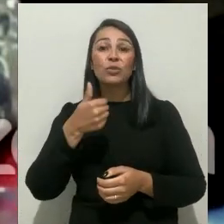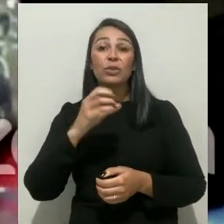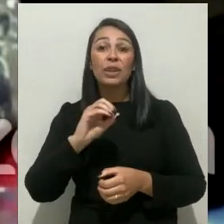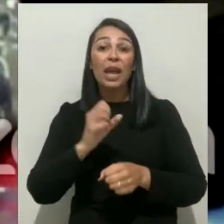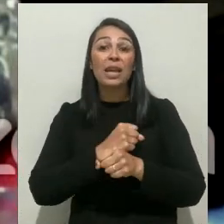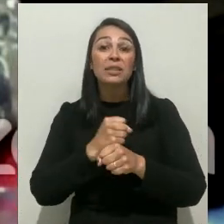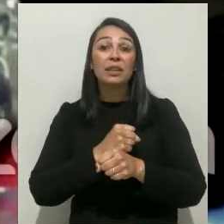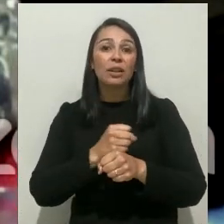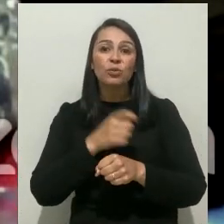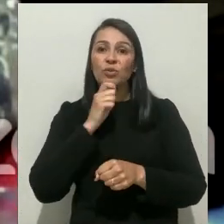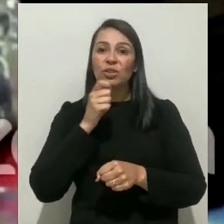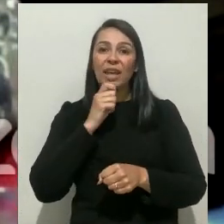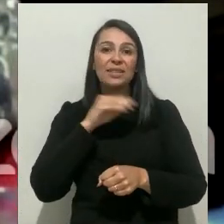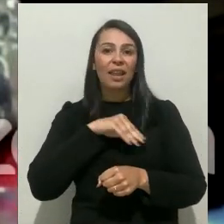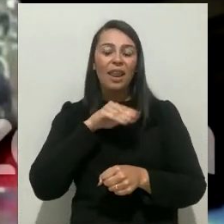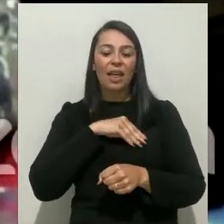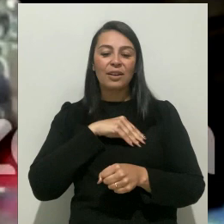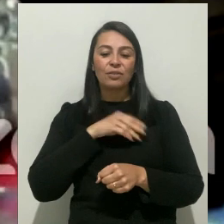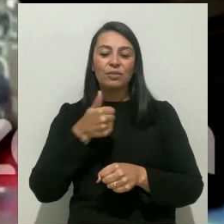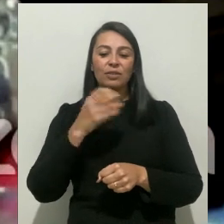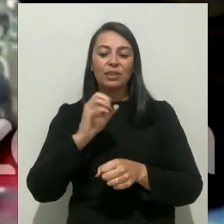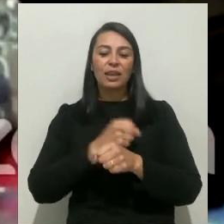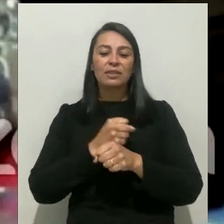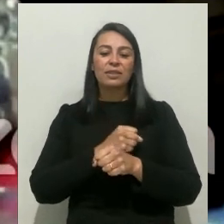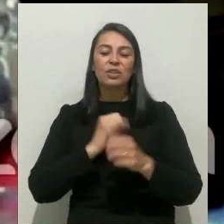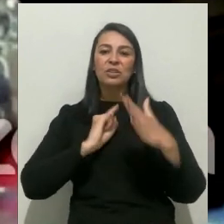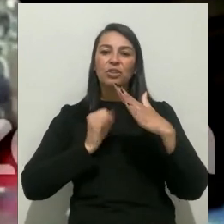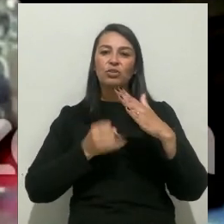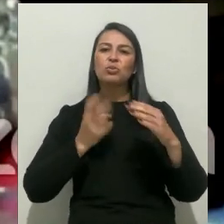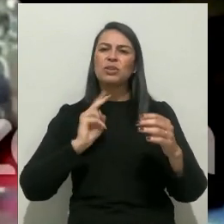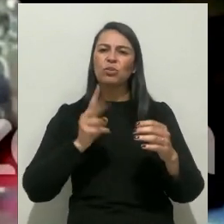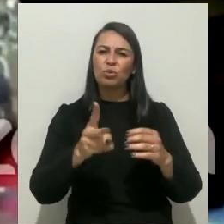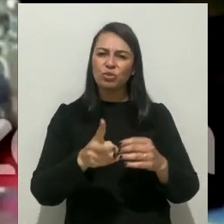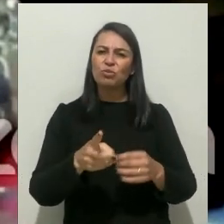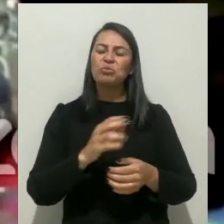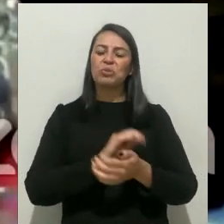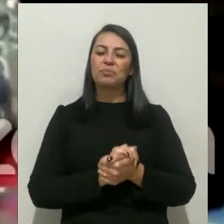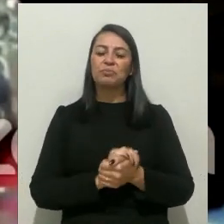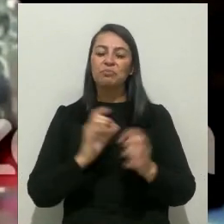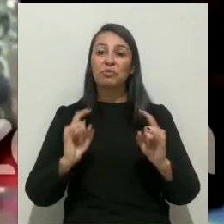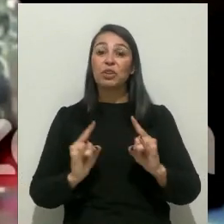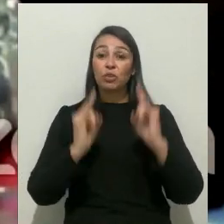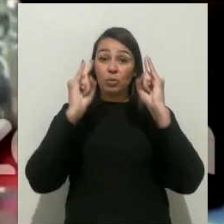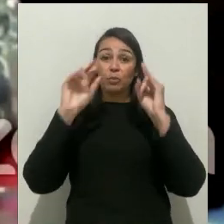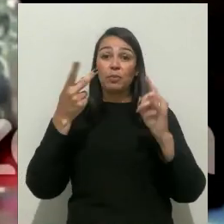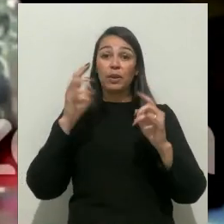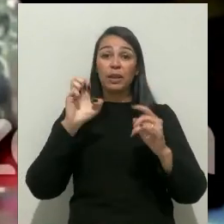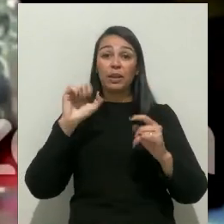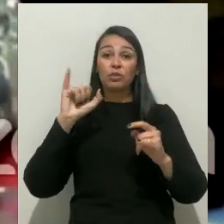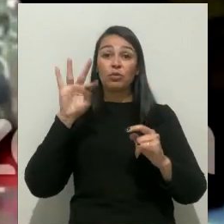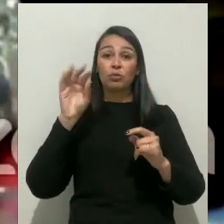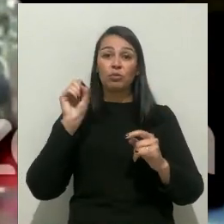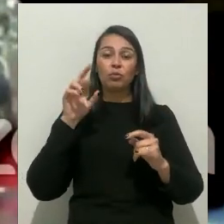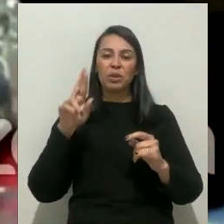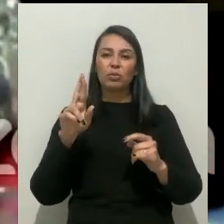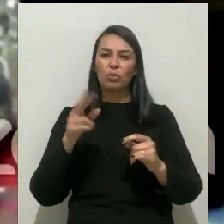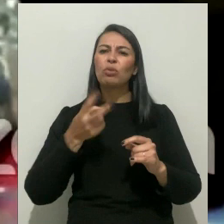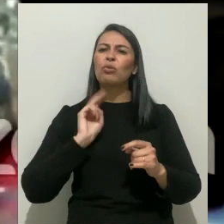10 anos, praticamente. E aquela instituição continua lá. E aquele prédio, e o prédio 1 do Heitor, está lá